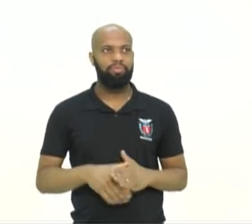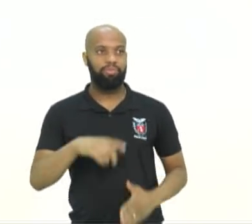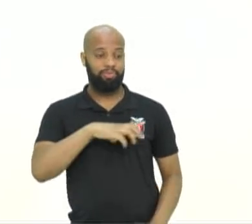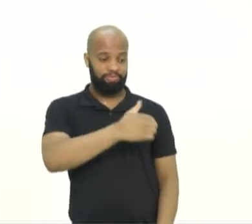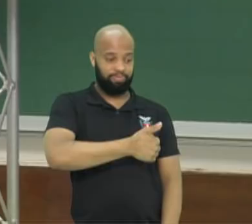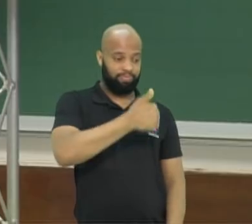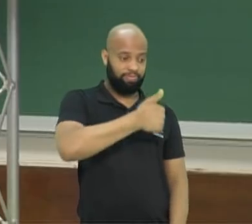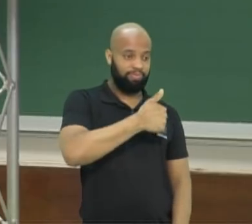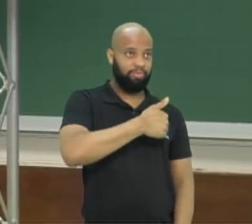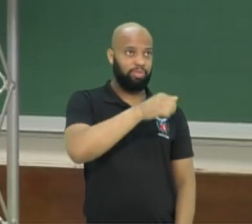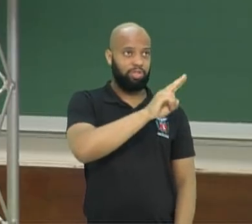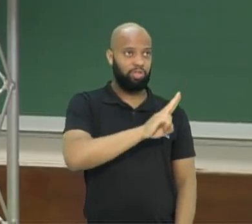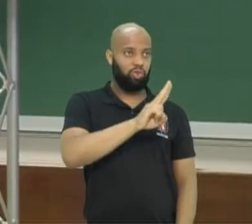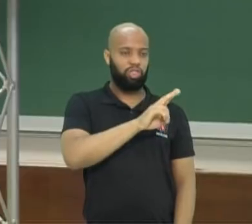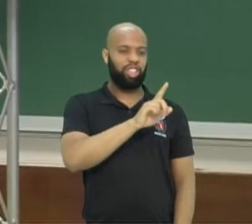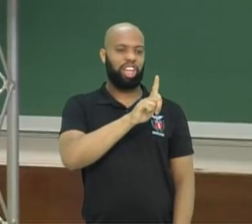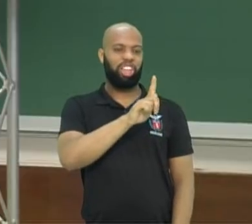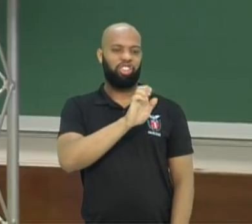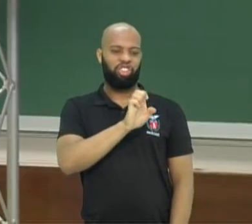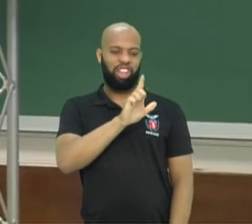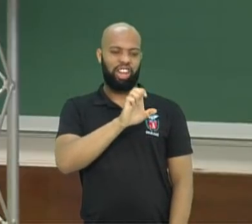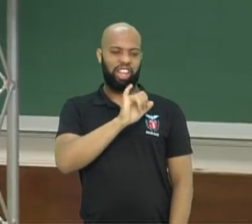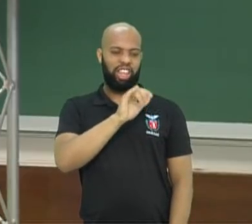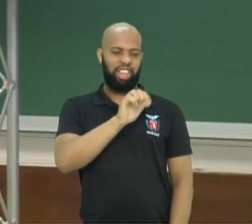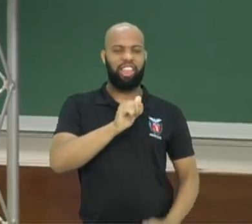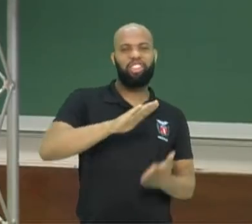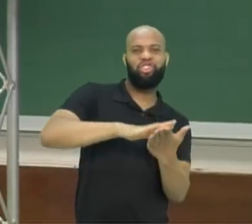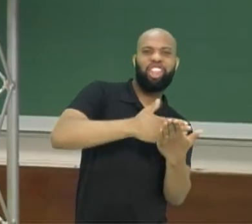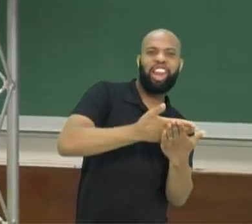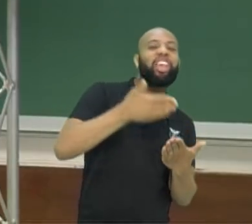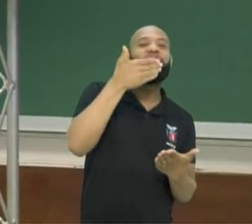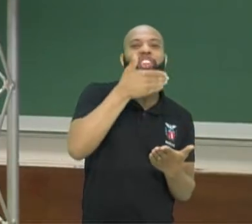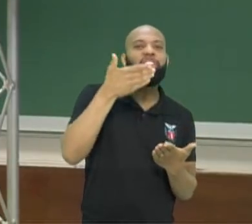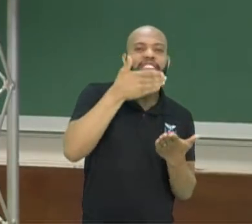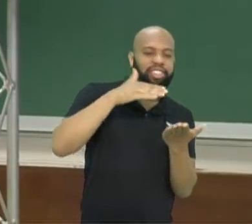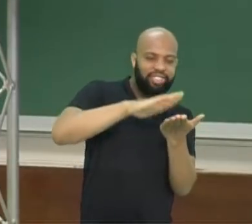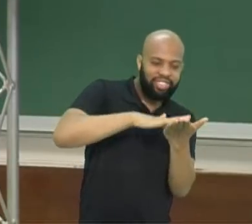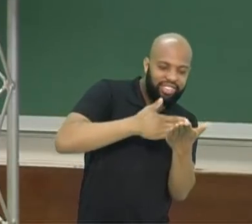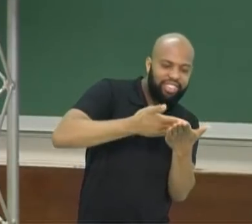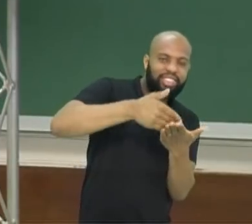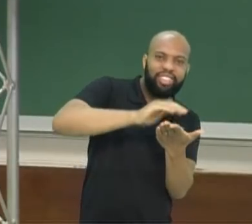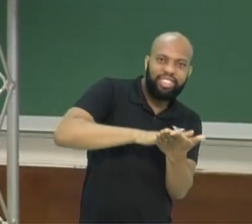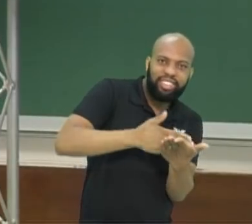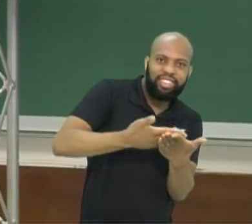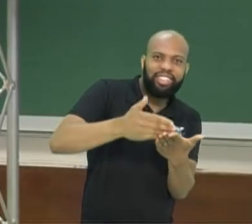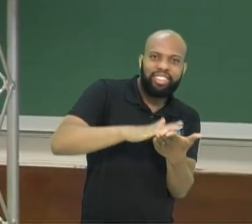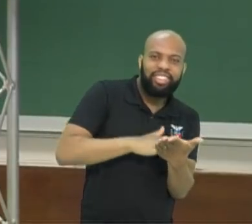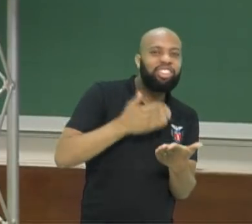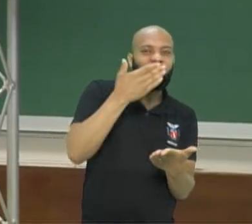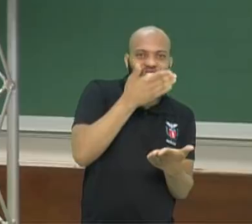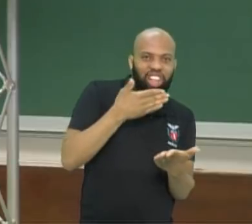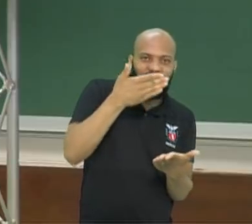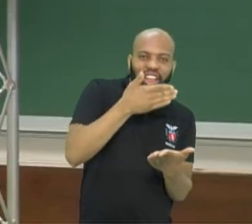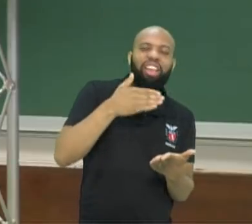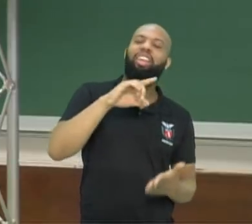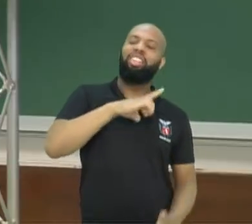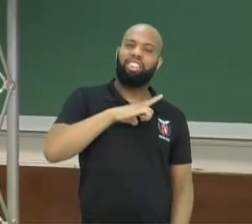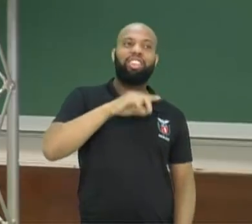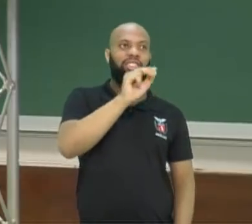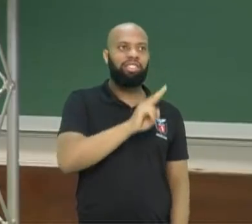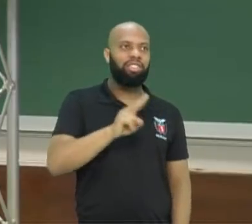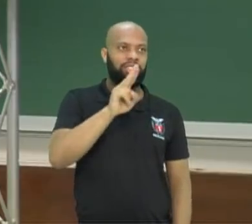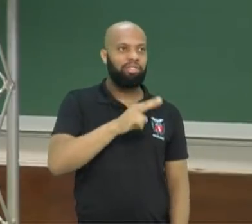ela é feita com geleia. É, jelly, geleia, aquela mesma, aquela que você passa no pão, isso mesmo. Olha